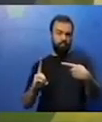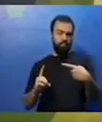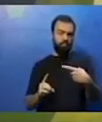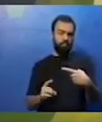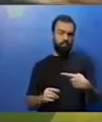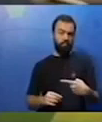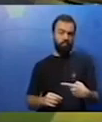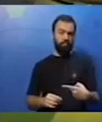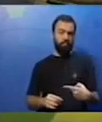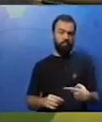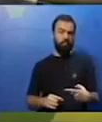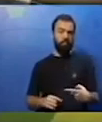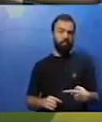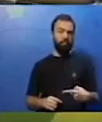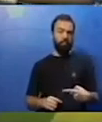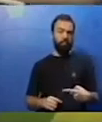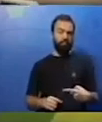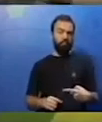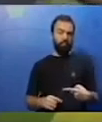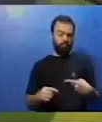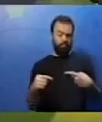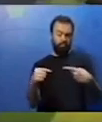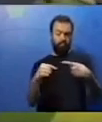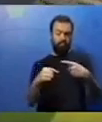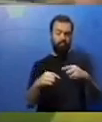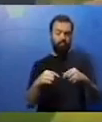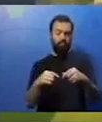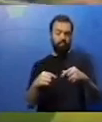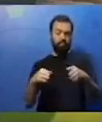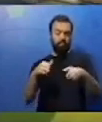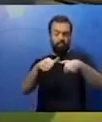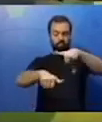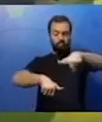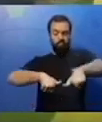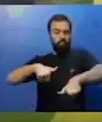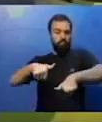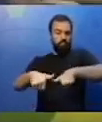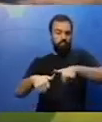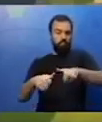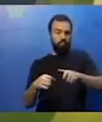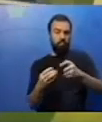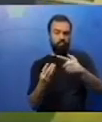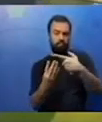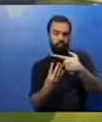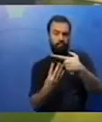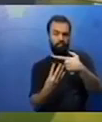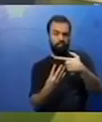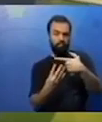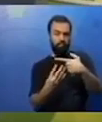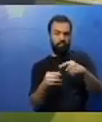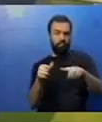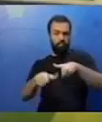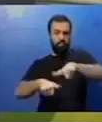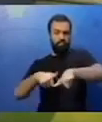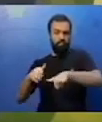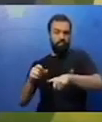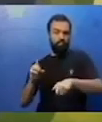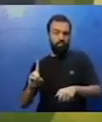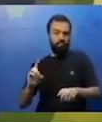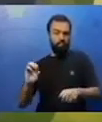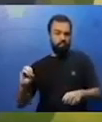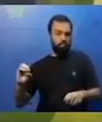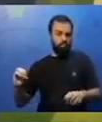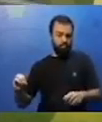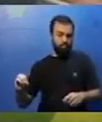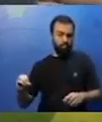Vamos falar assim. Eu vou transformar o 4 em 100.